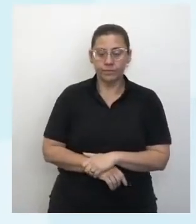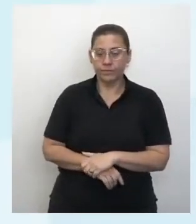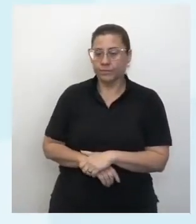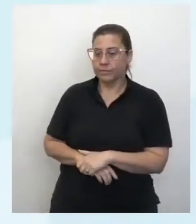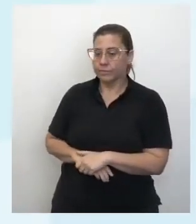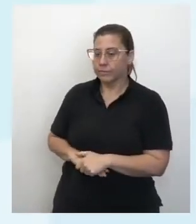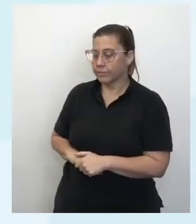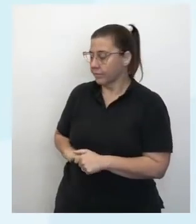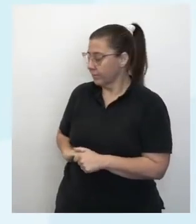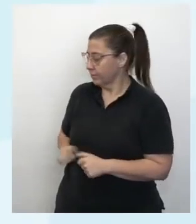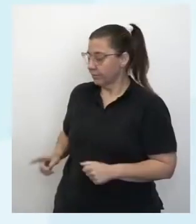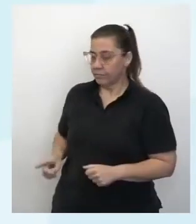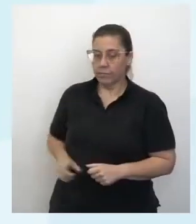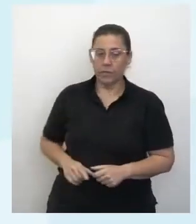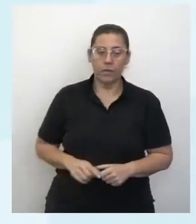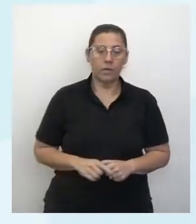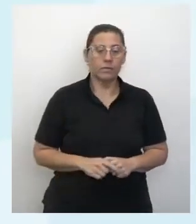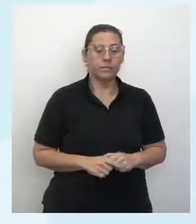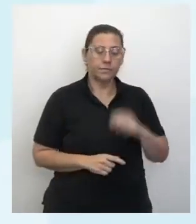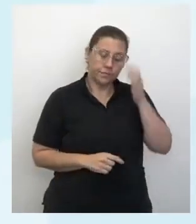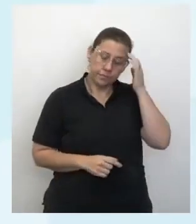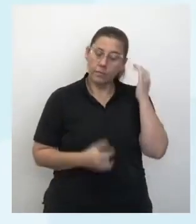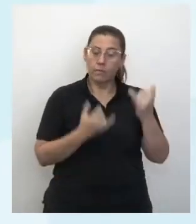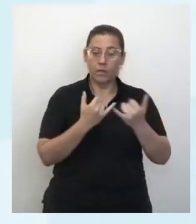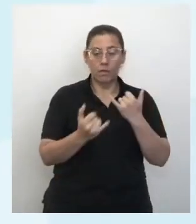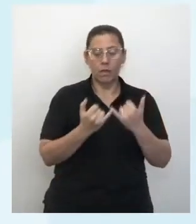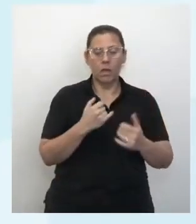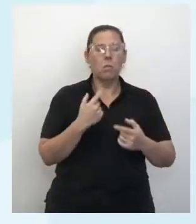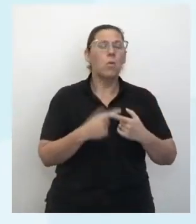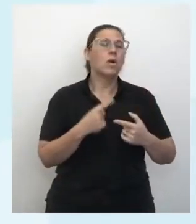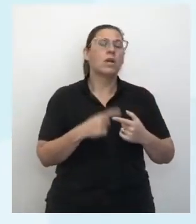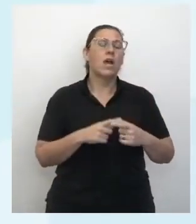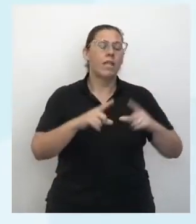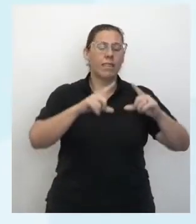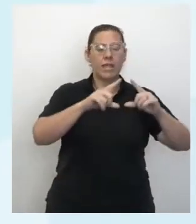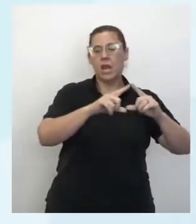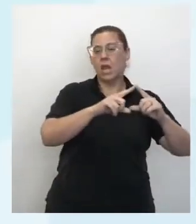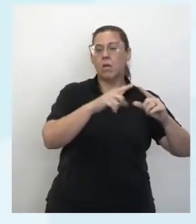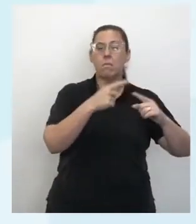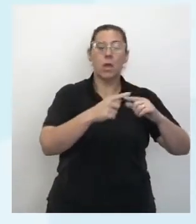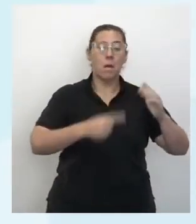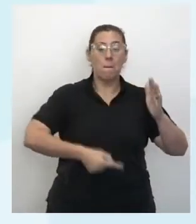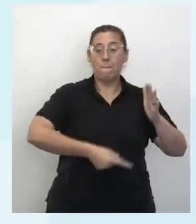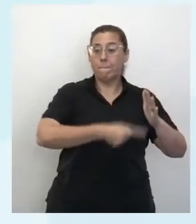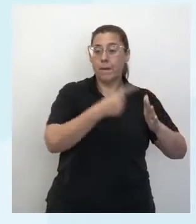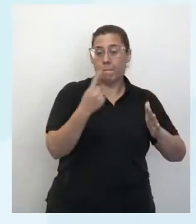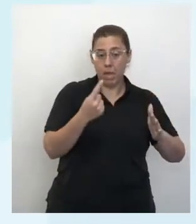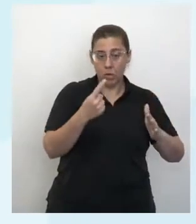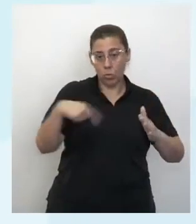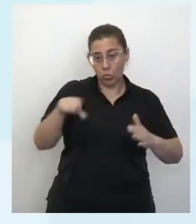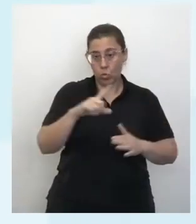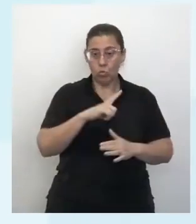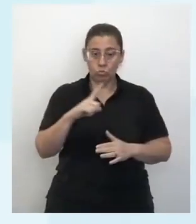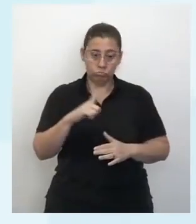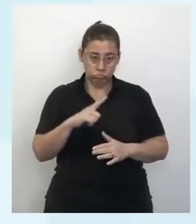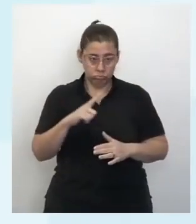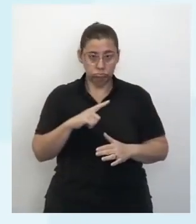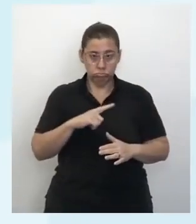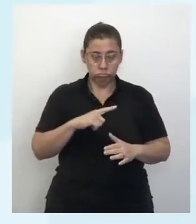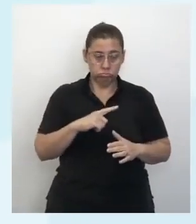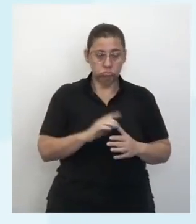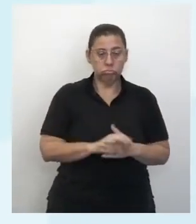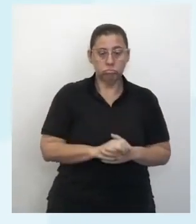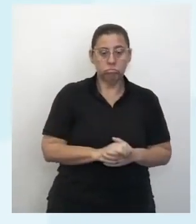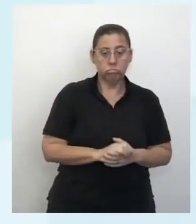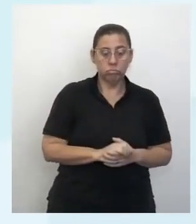vamos falar dos triângulos semelhantes. Por que triângulo? Bom, o triângulo é o primeiro polígono que a gente tem aí. Ele é o início aí, né?